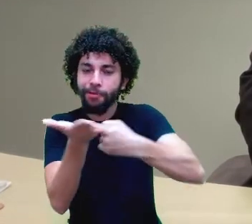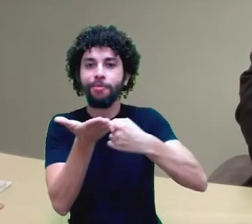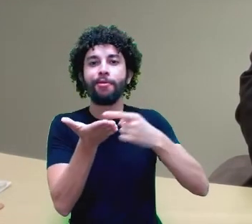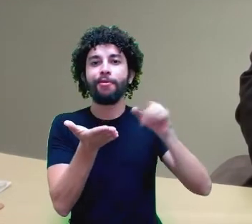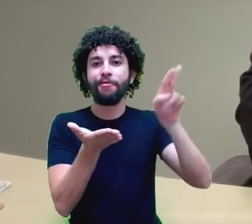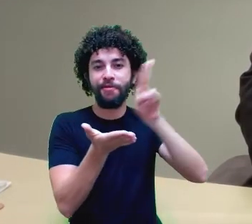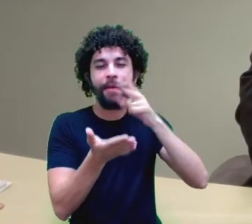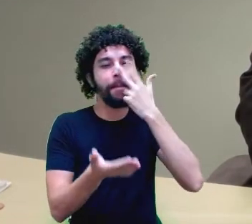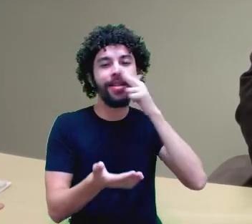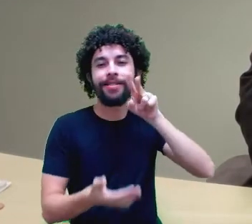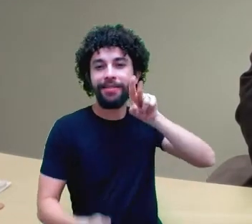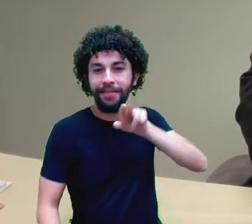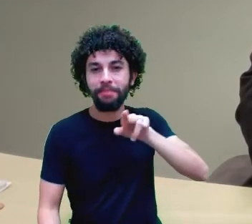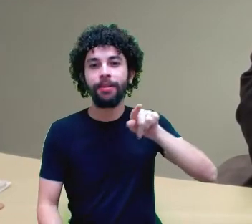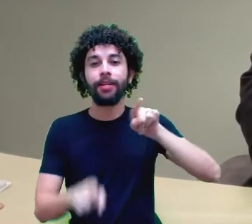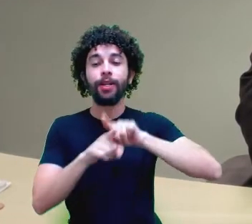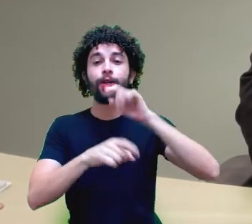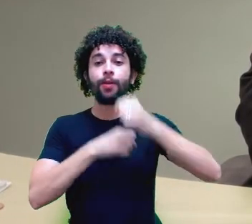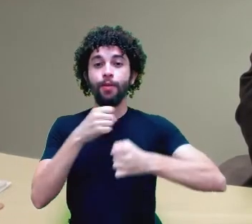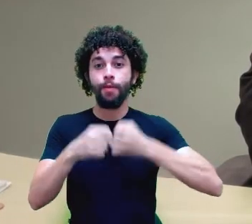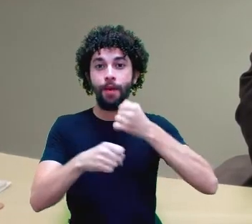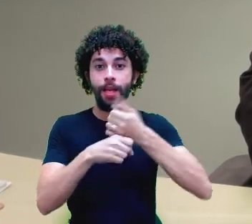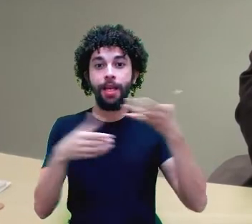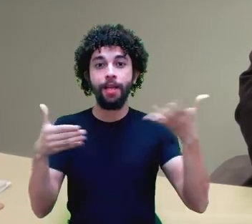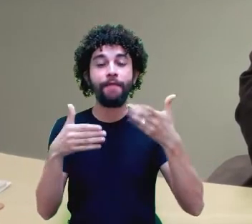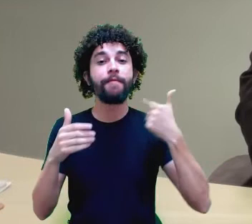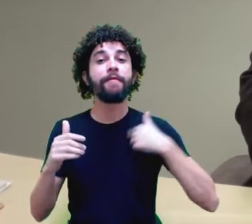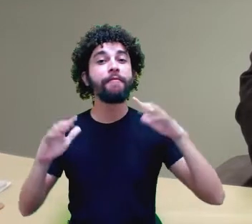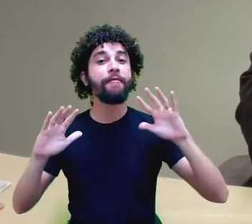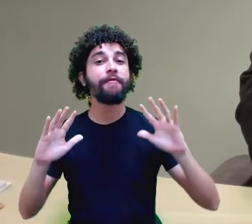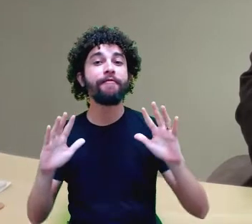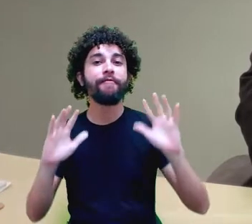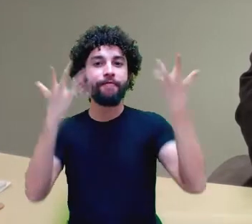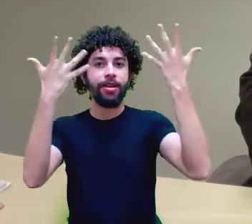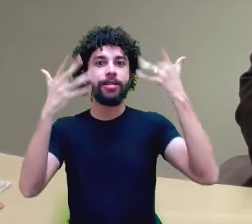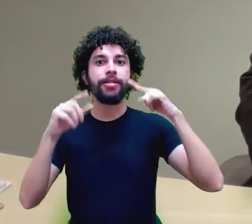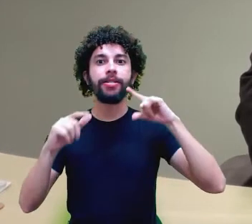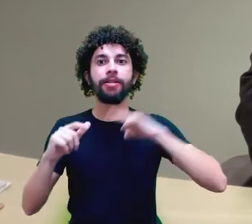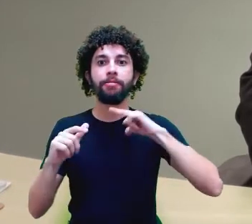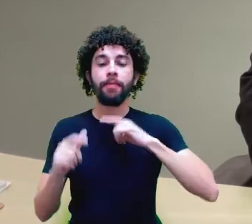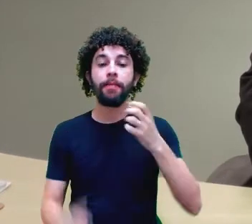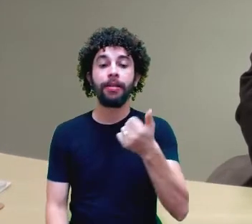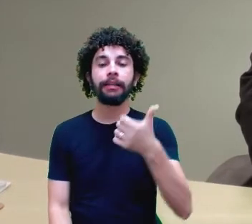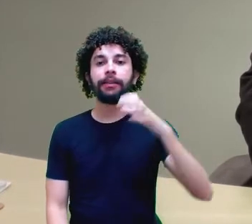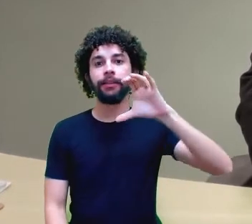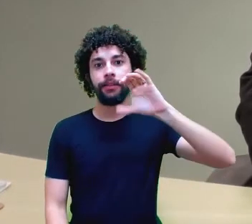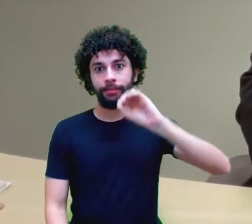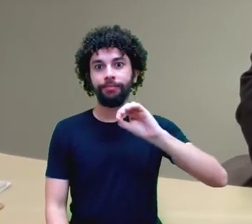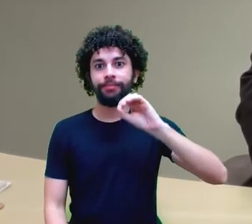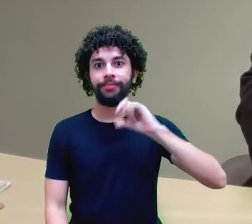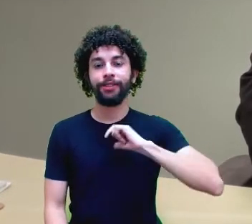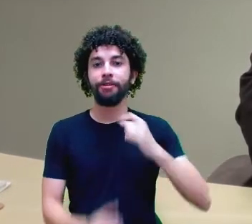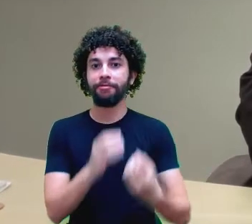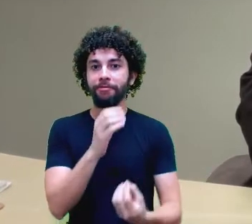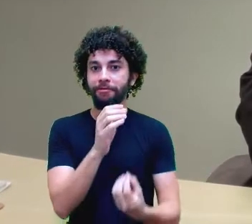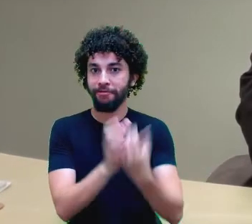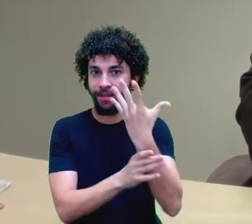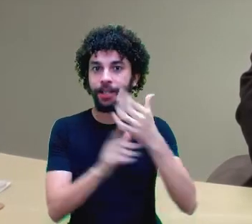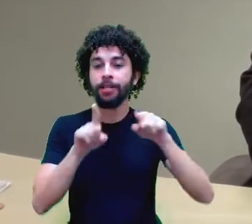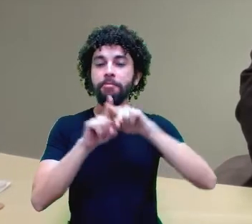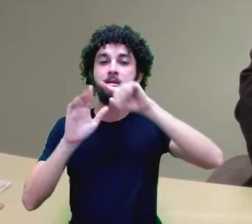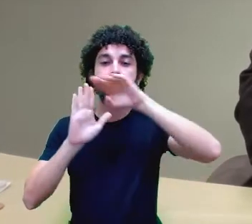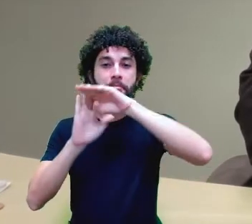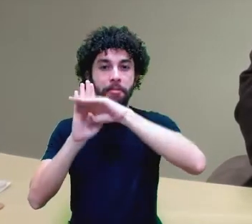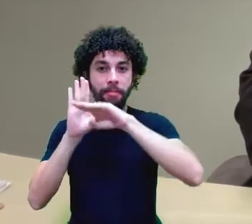com essas universidades irmãs que em 2023 faremos uma grande festa para comemorar esses 10 anos de